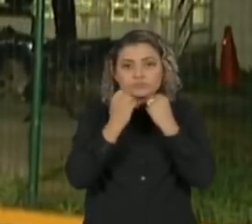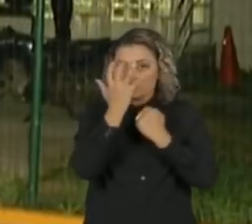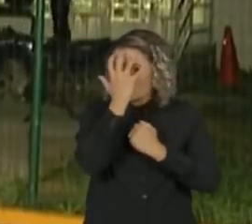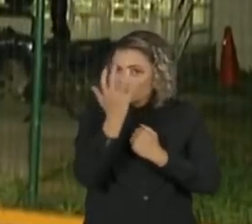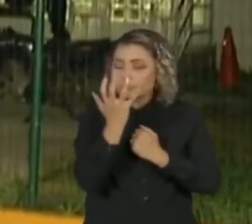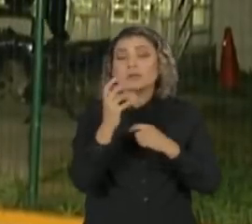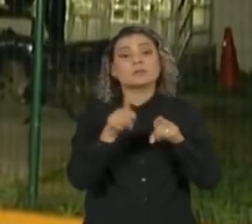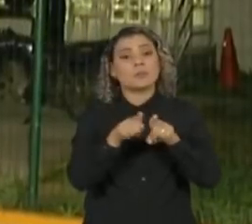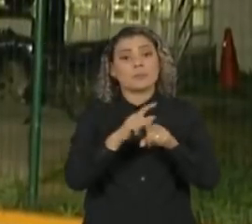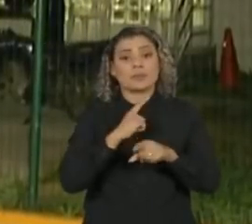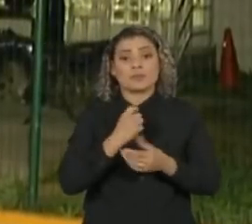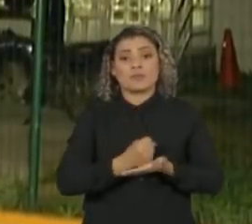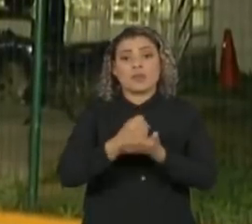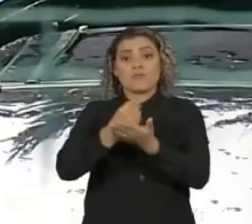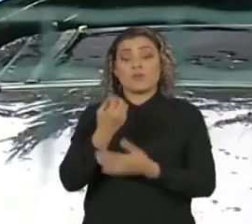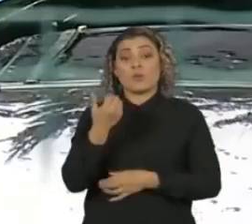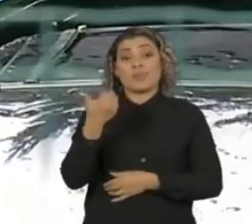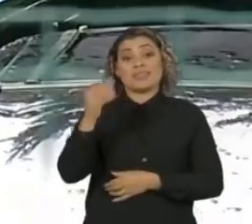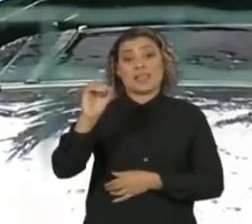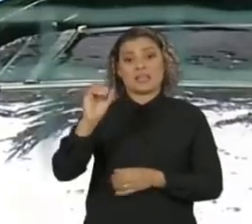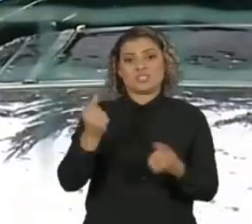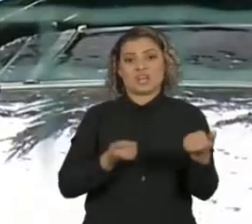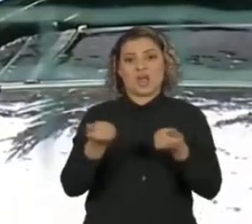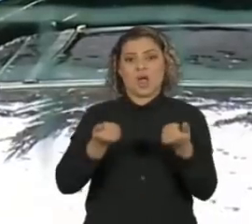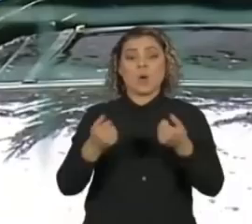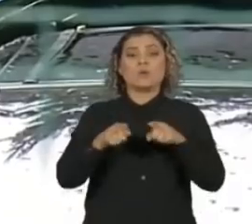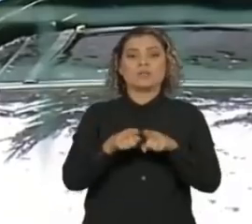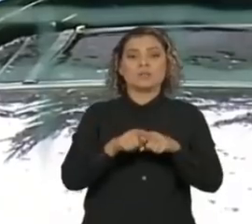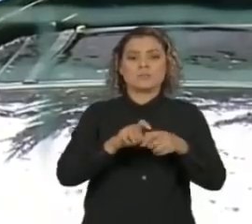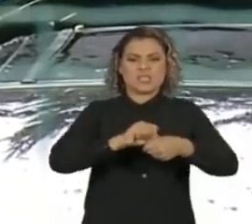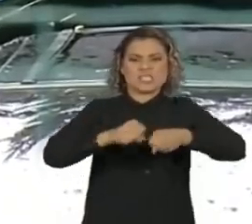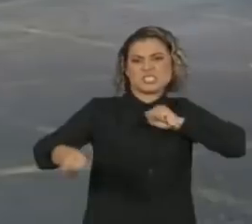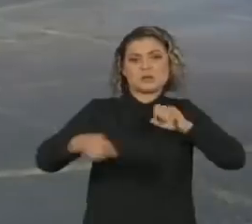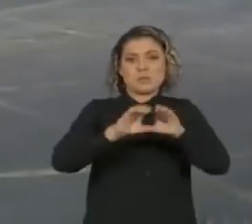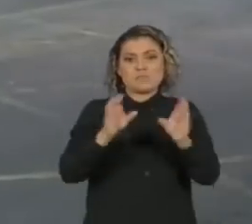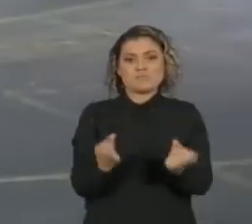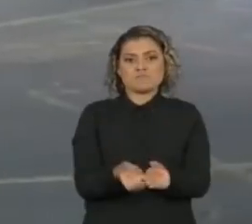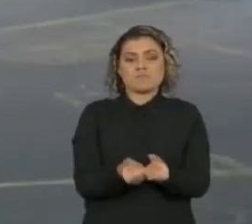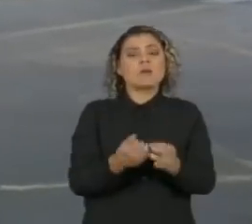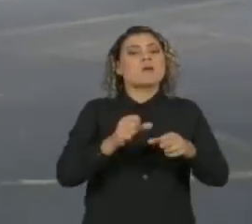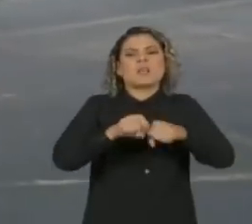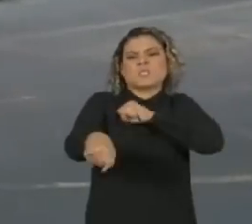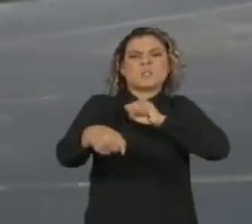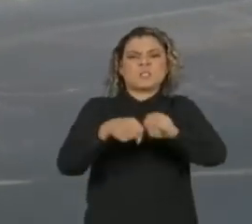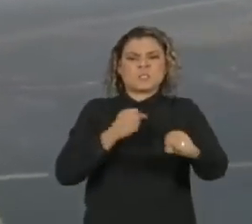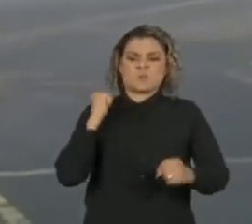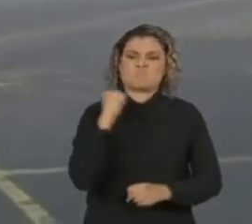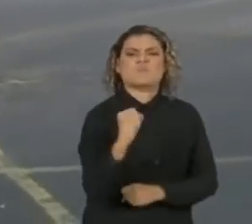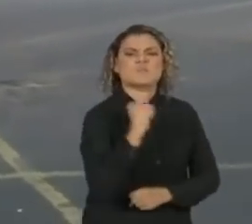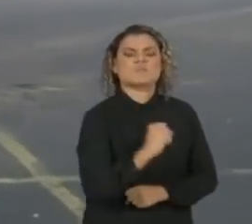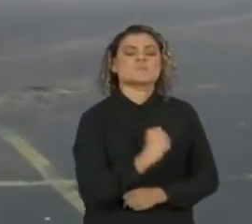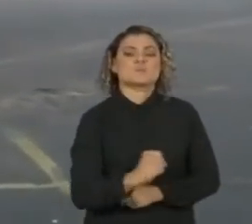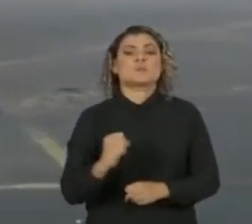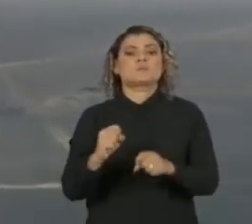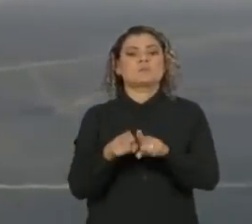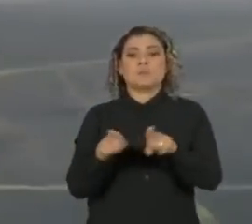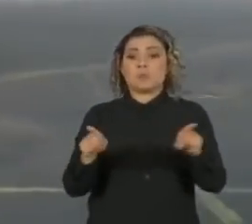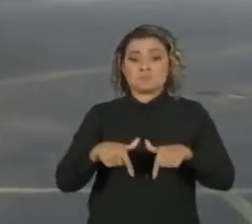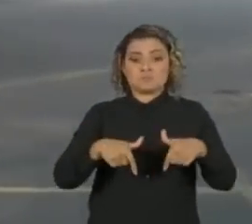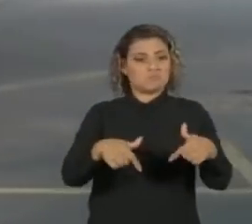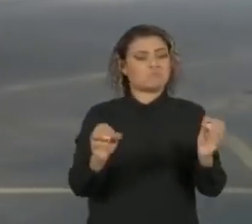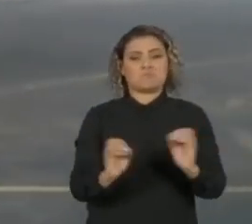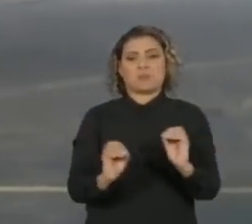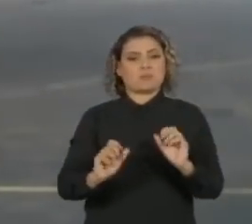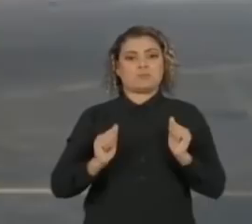batalhões, levaram pelo menos 10 carros, furaram e rasgaram pneus. Não houve reação dos PMs de plantão.